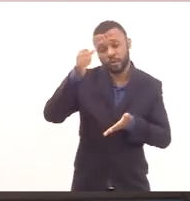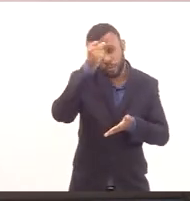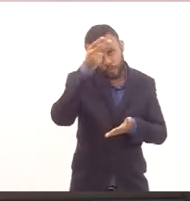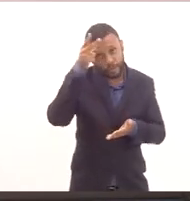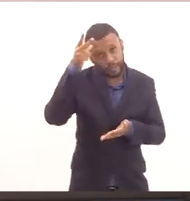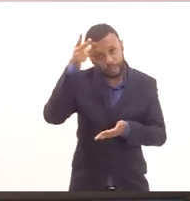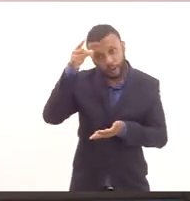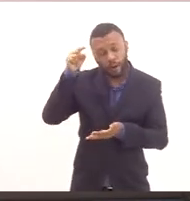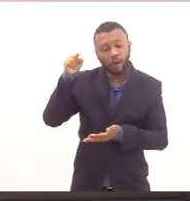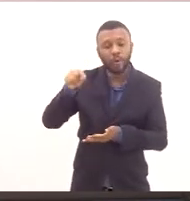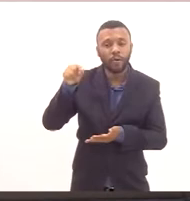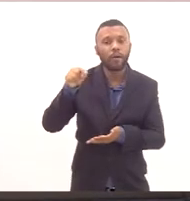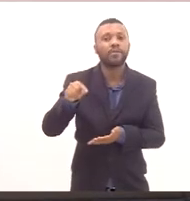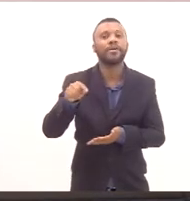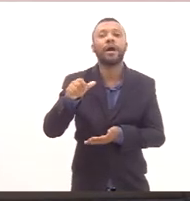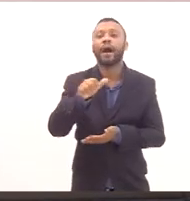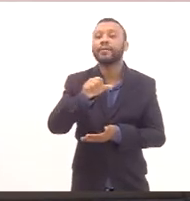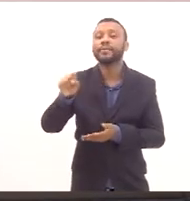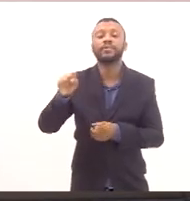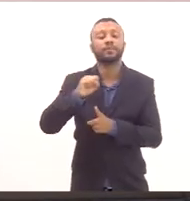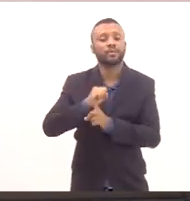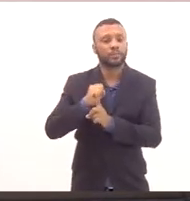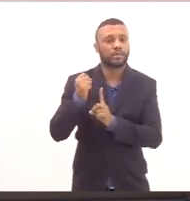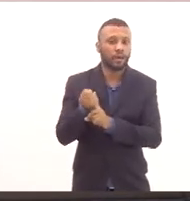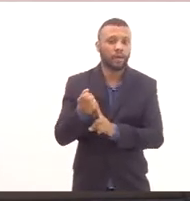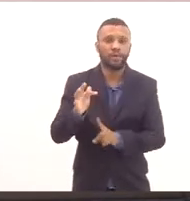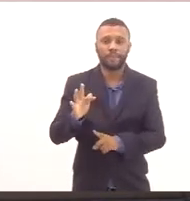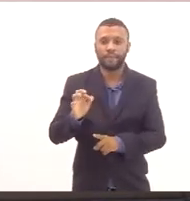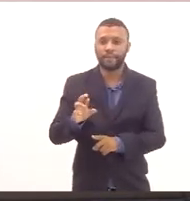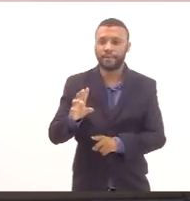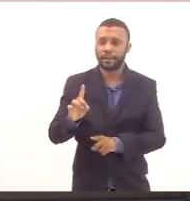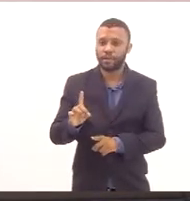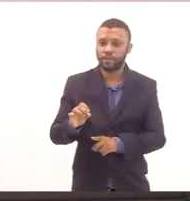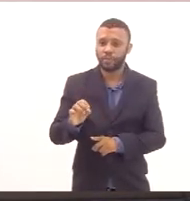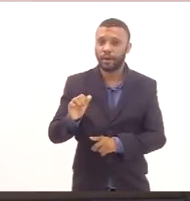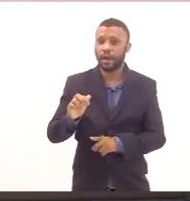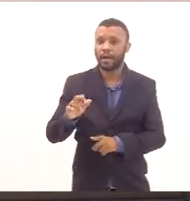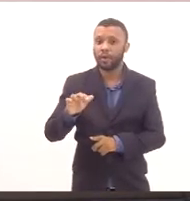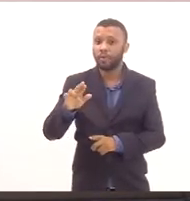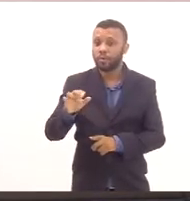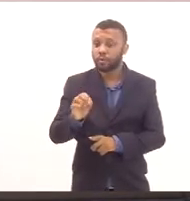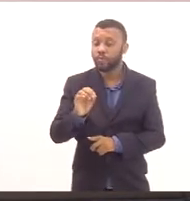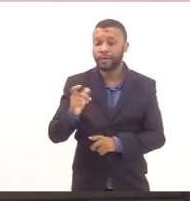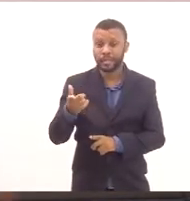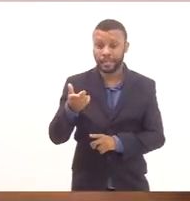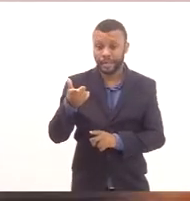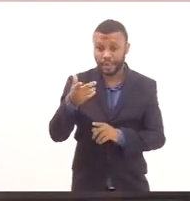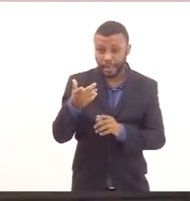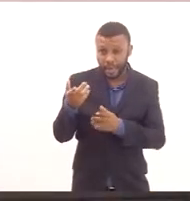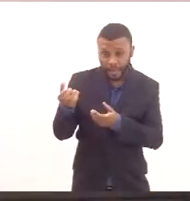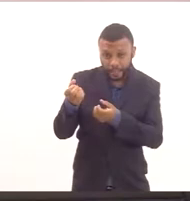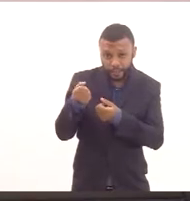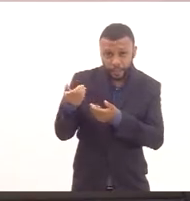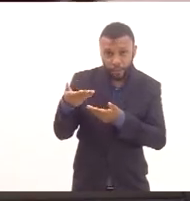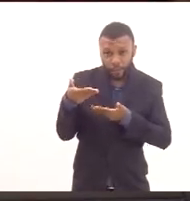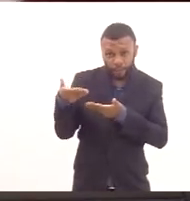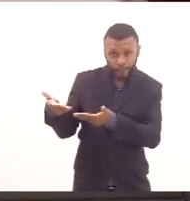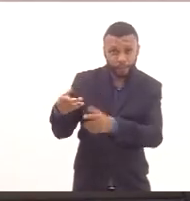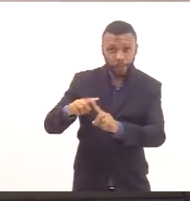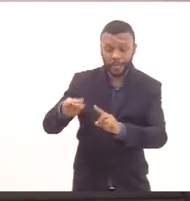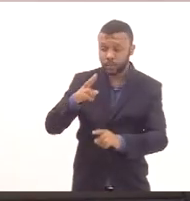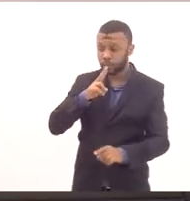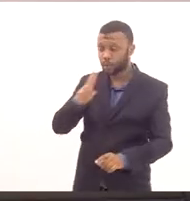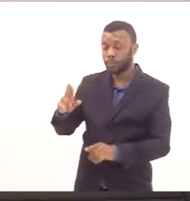de assistência social sua Fernando Araújo que sequer respondeu ao convite a